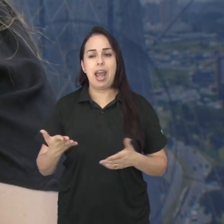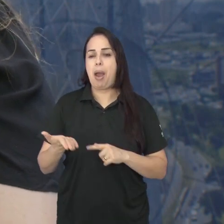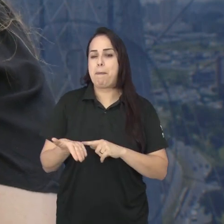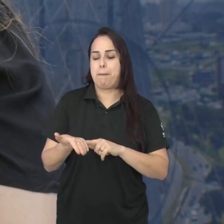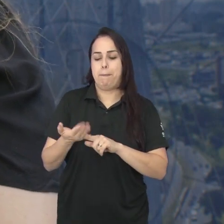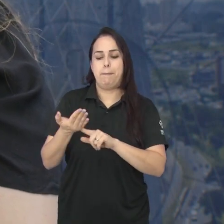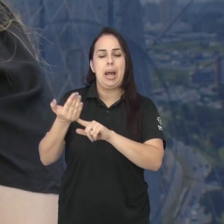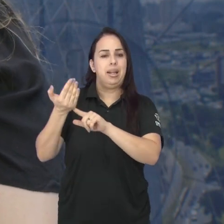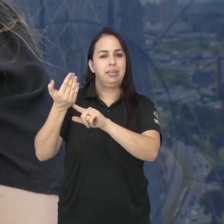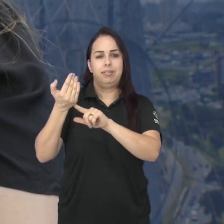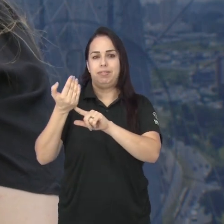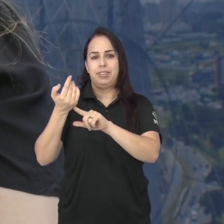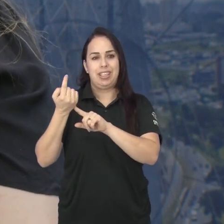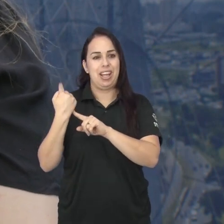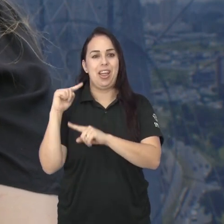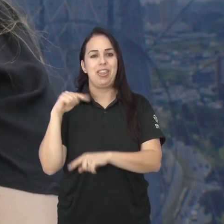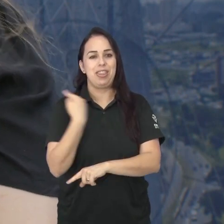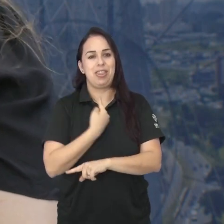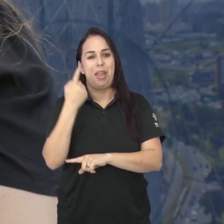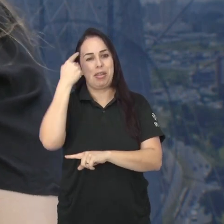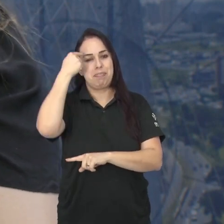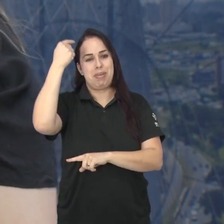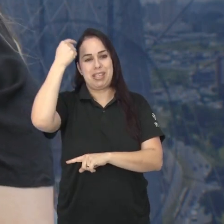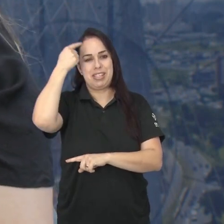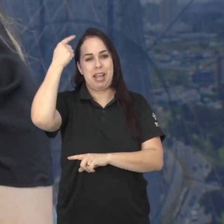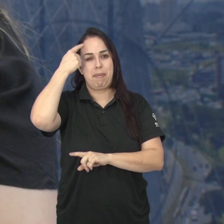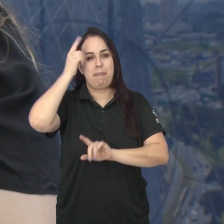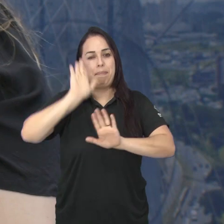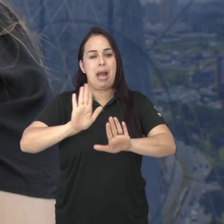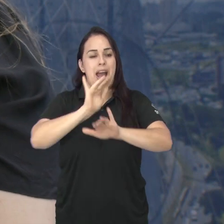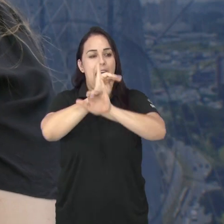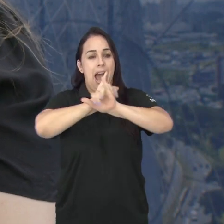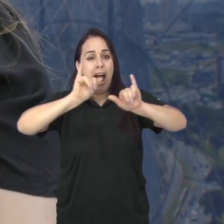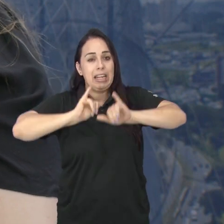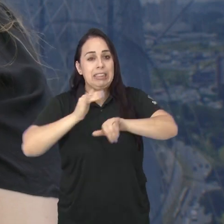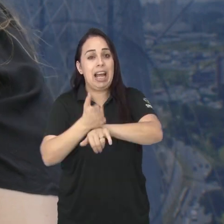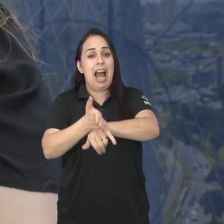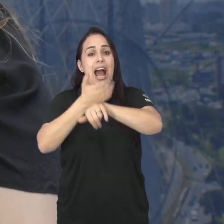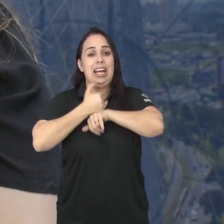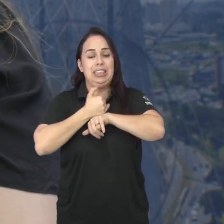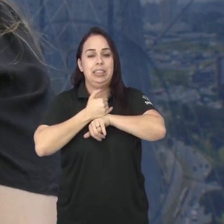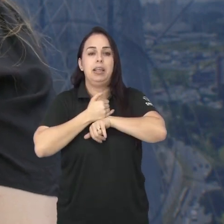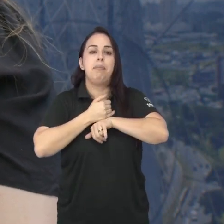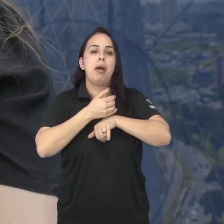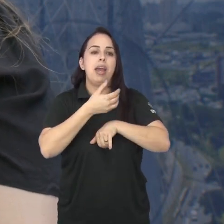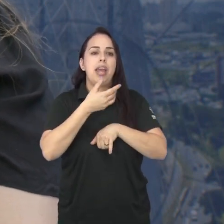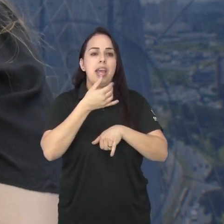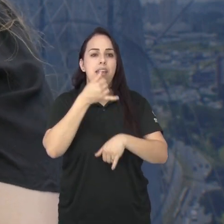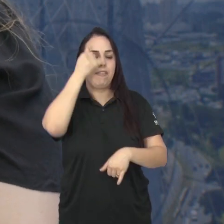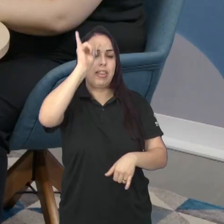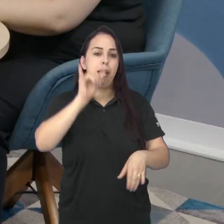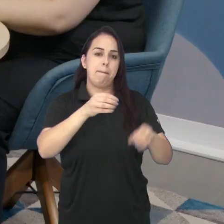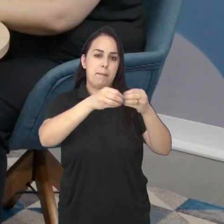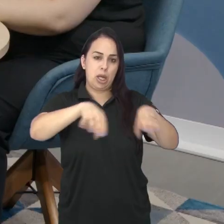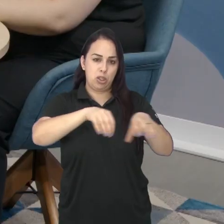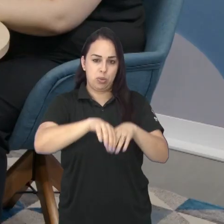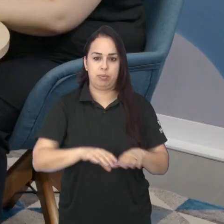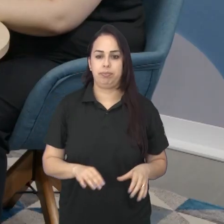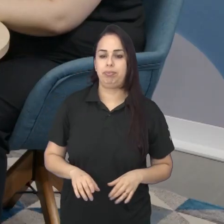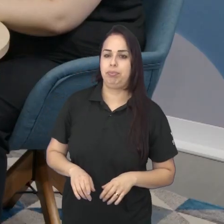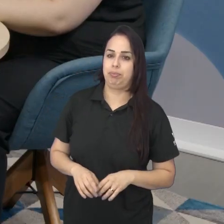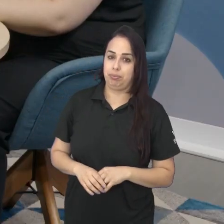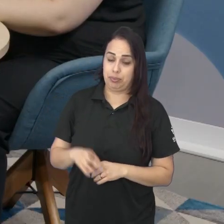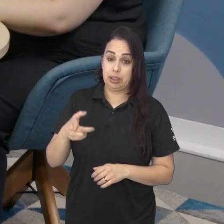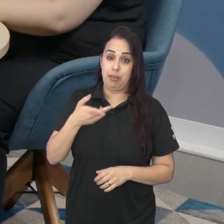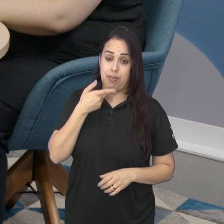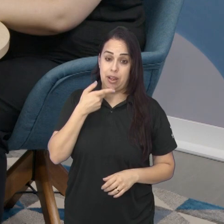uma tecnologia pensada para a prevenção, para que as perdas sejam diminuídas. Sem dúvida,